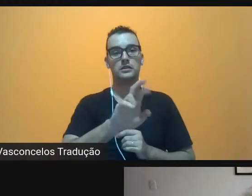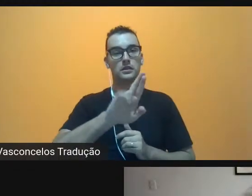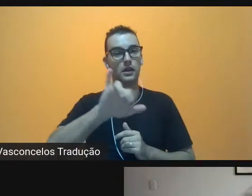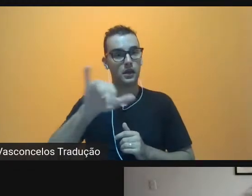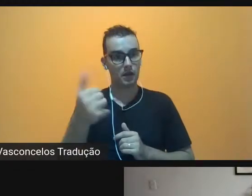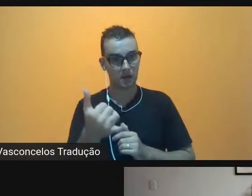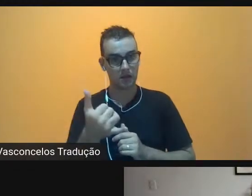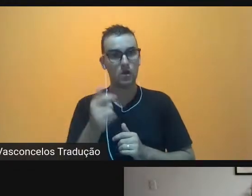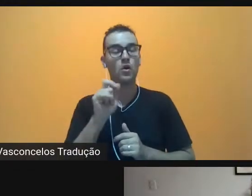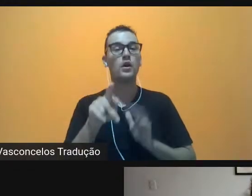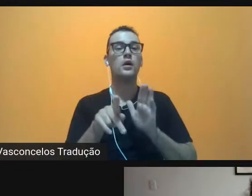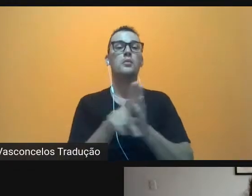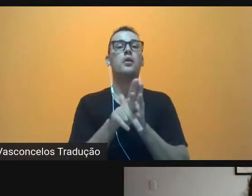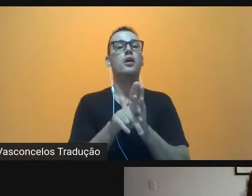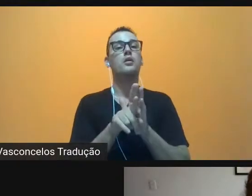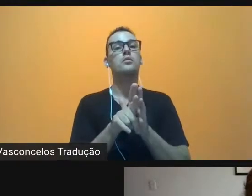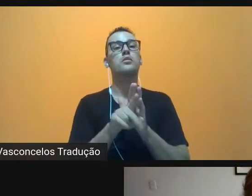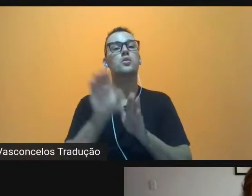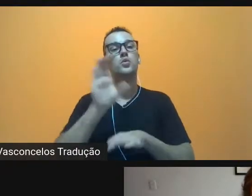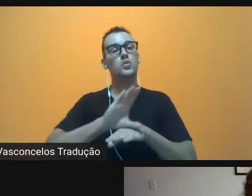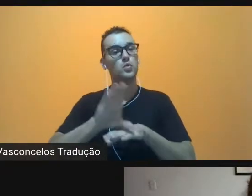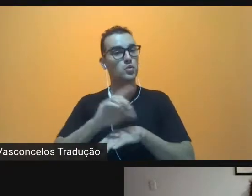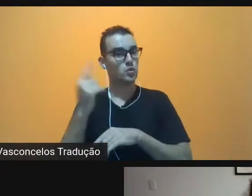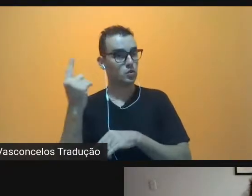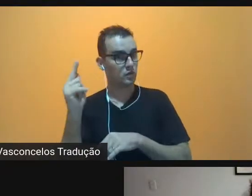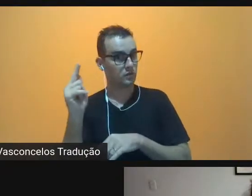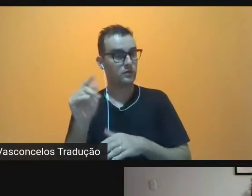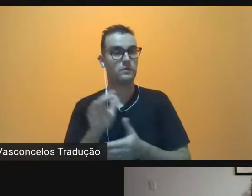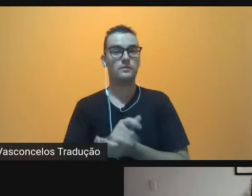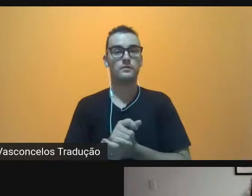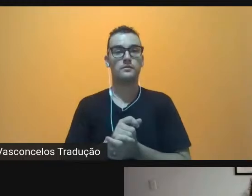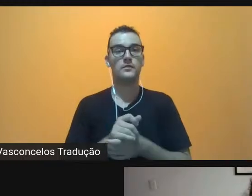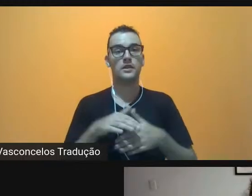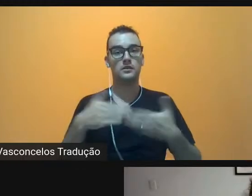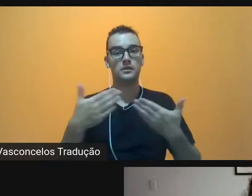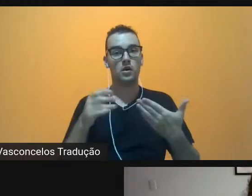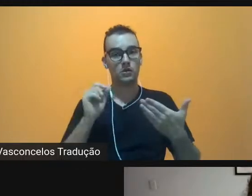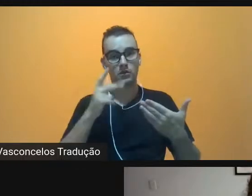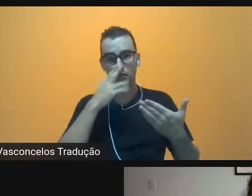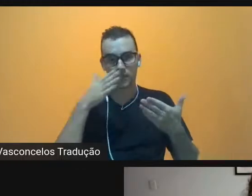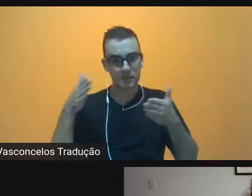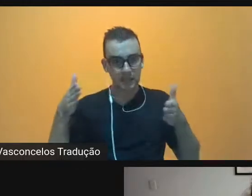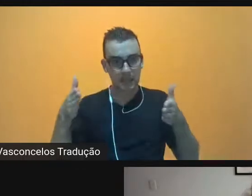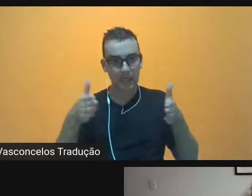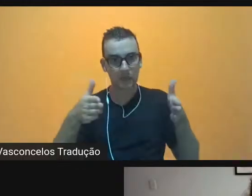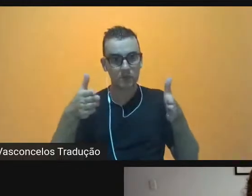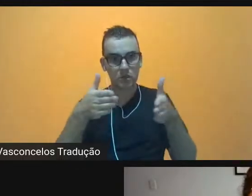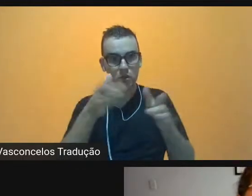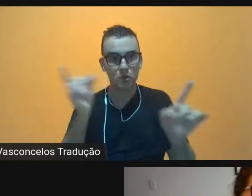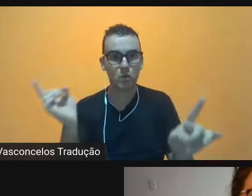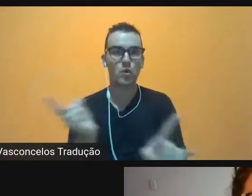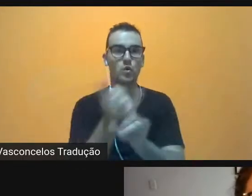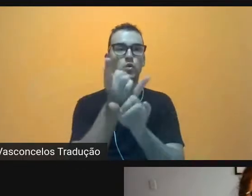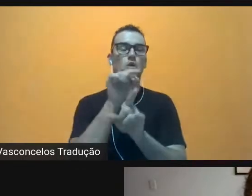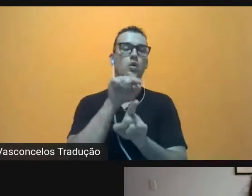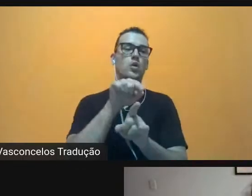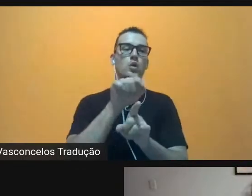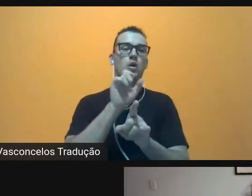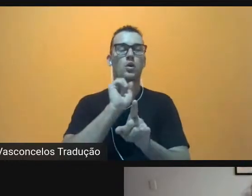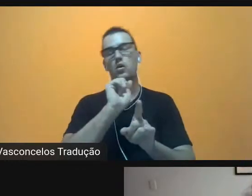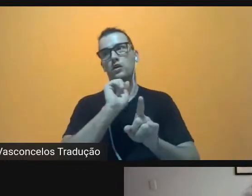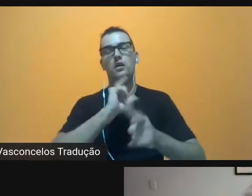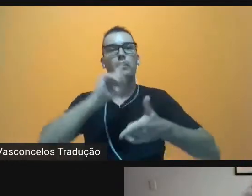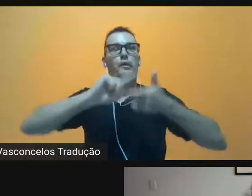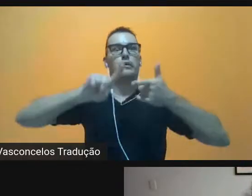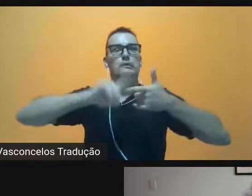de geografia. Então, assim, as coisas convergiram para dar um direcionamento. Não foi um bicho de sete